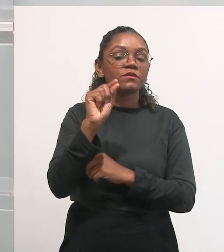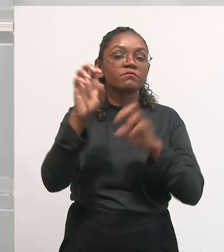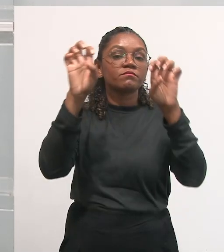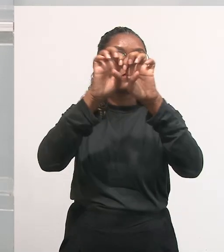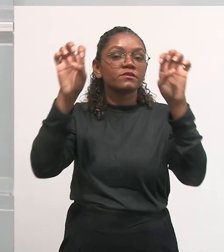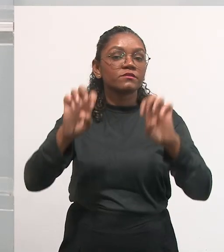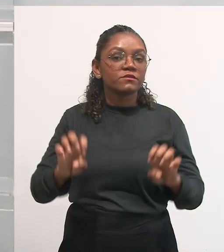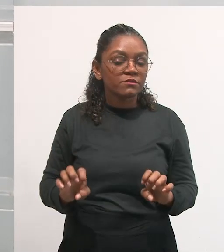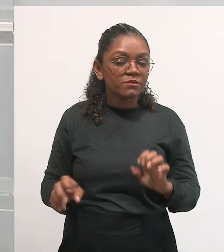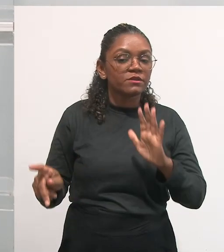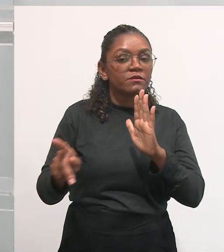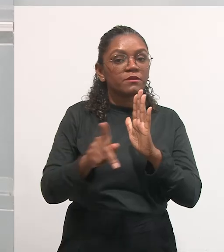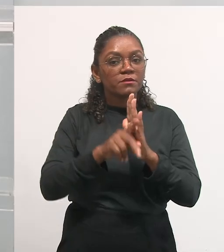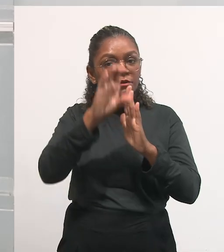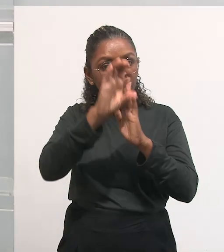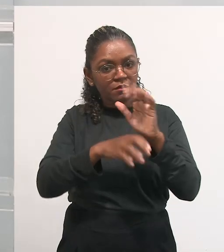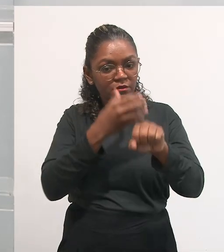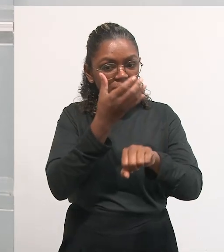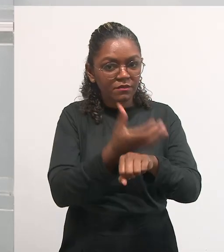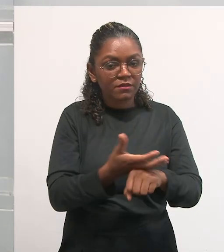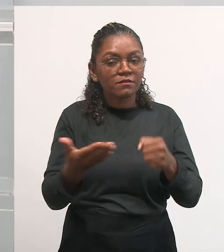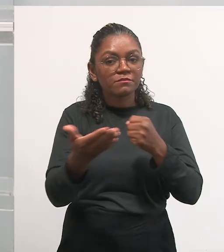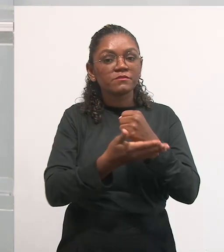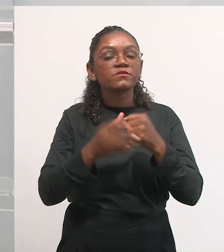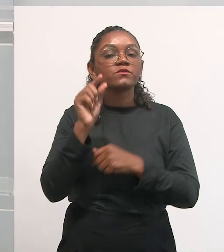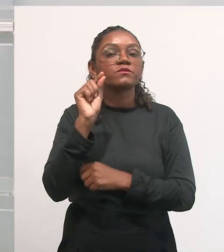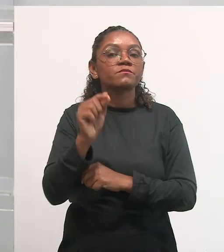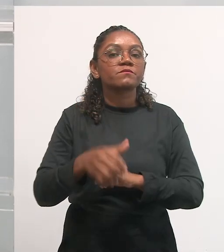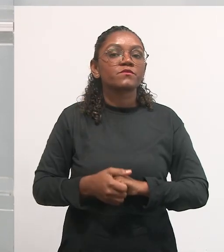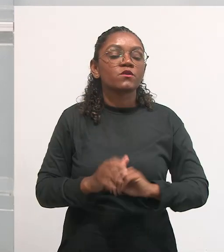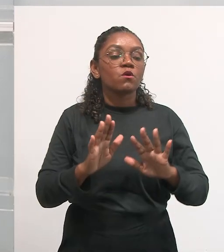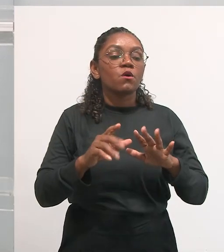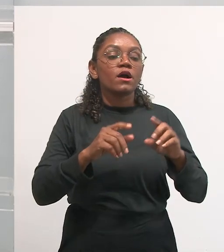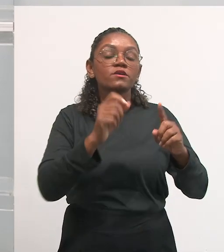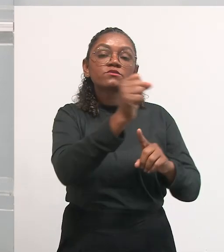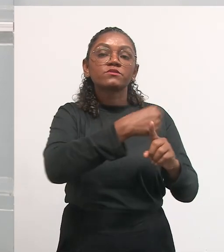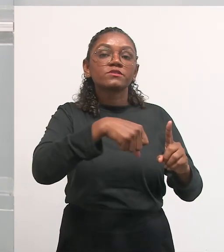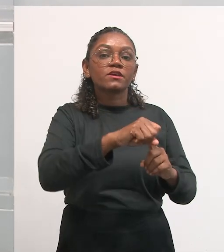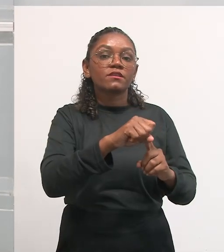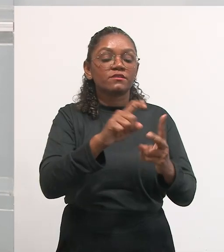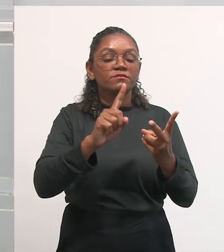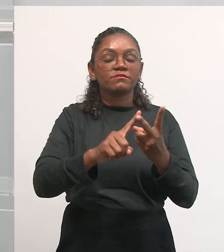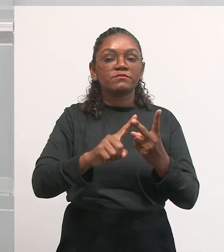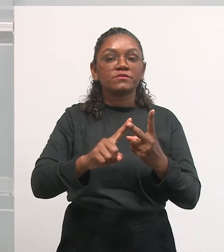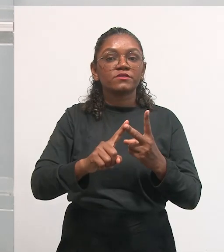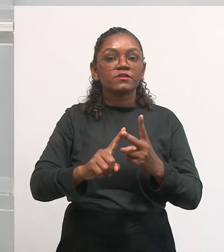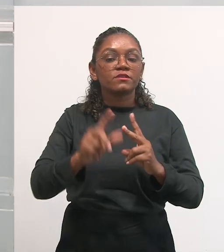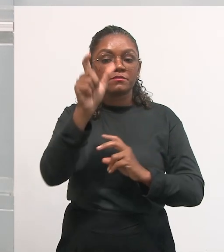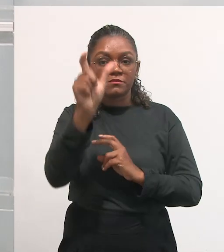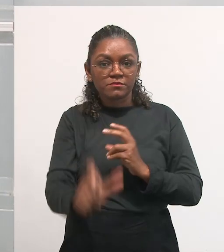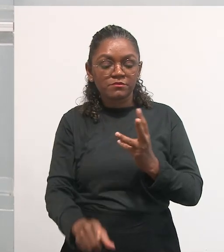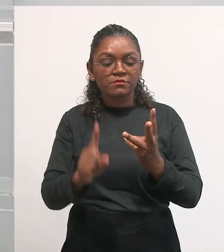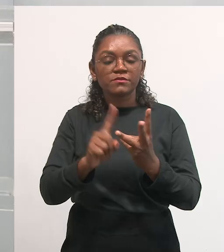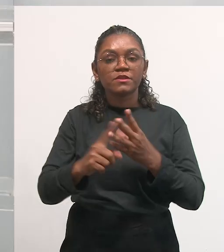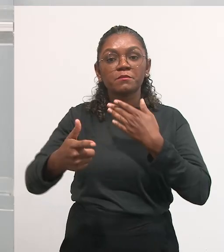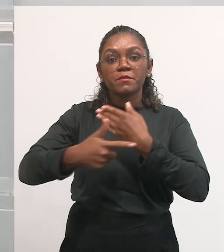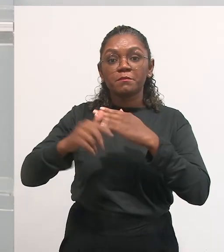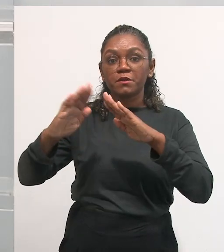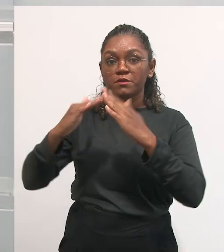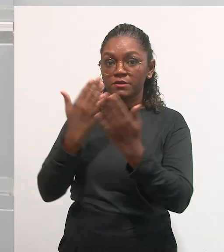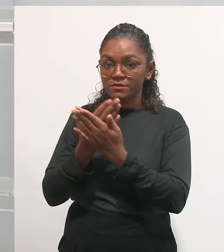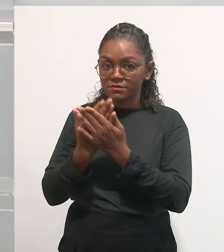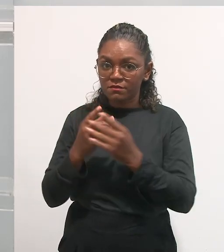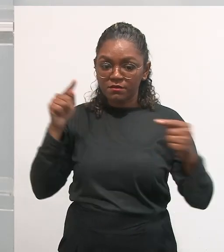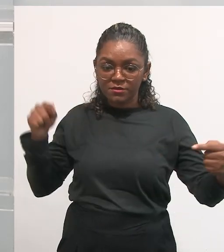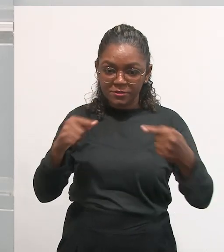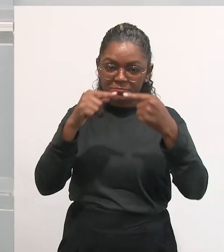currículo ela se baseia nessa ideia de que sociedade que sujeito e qual que é a função da escola e a partir disso é que eu